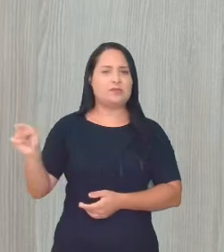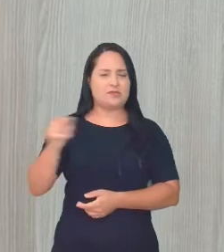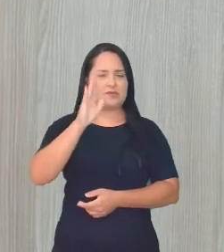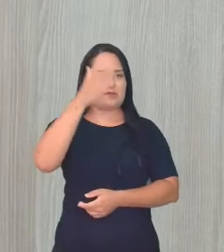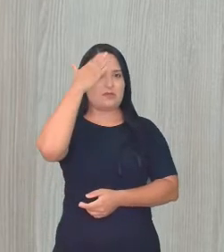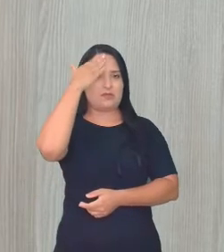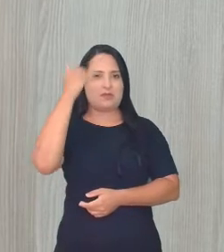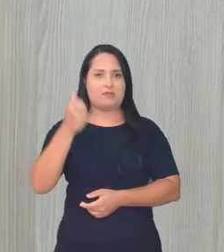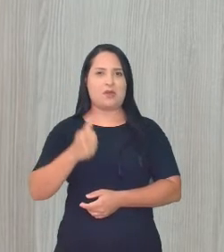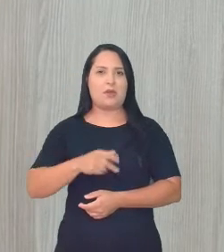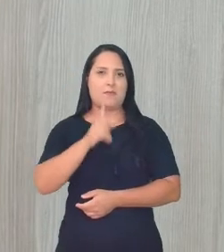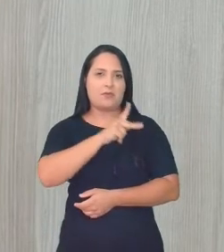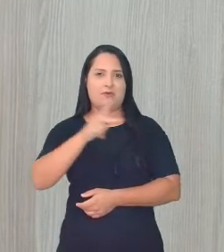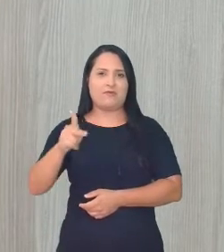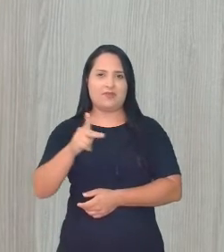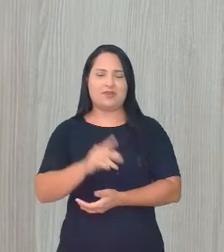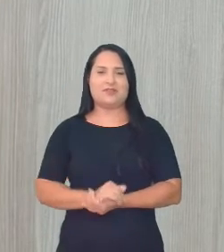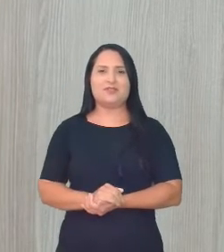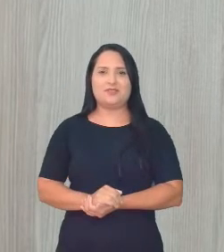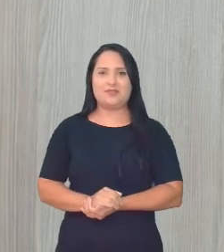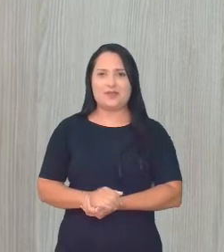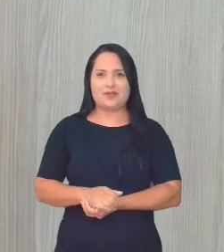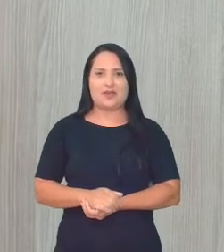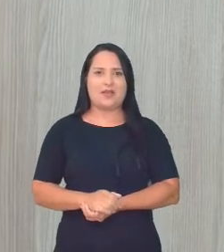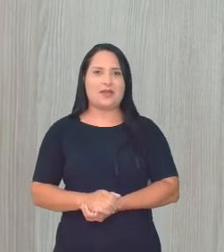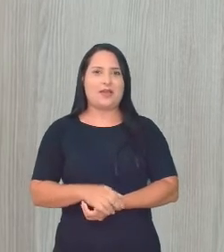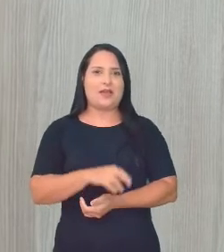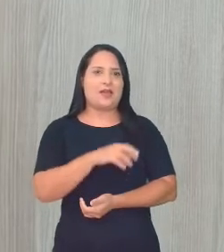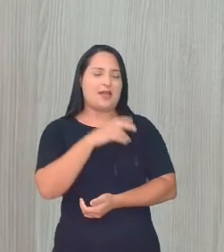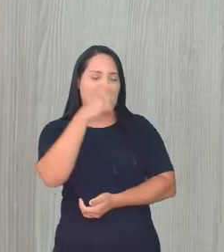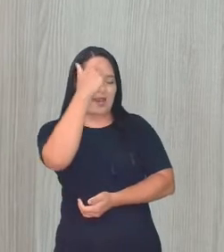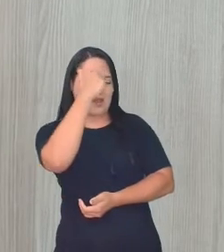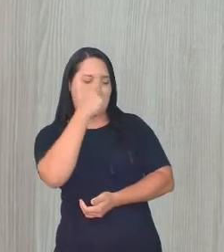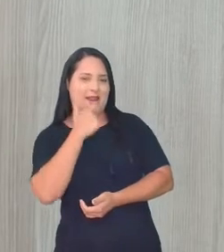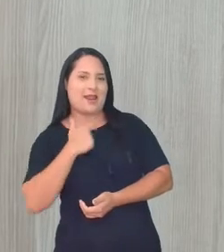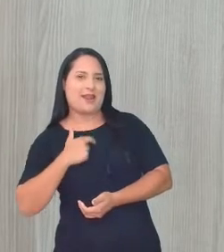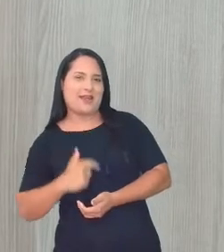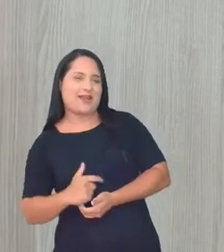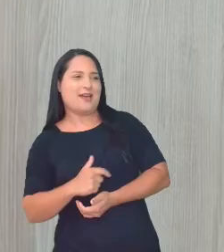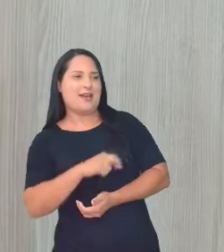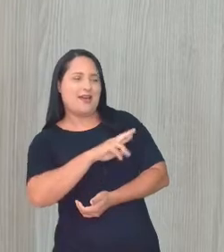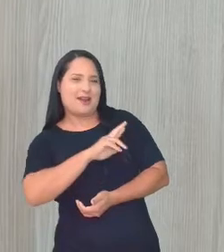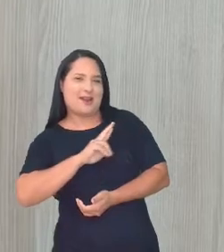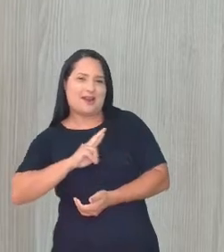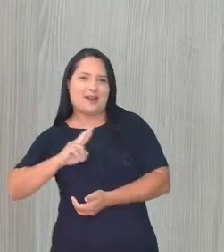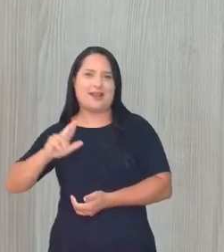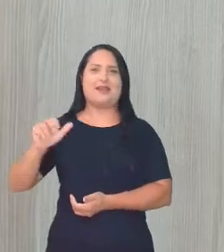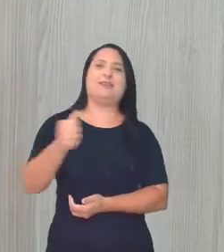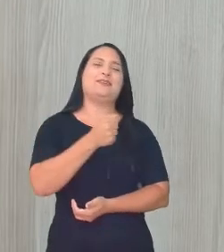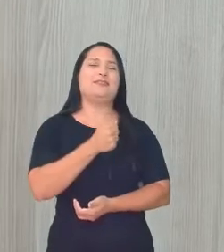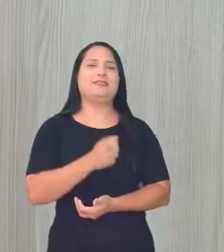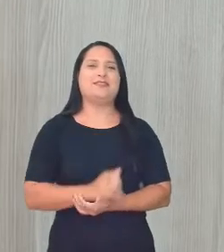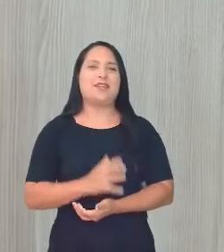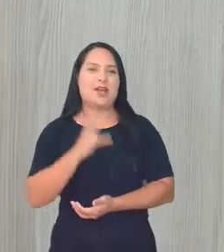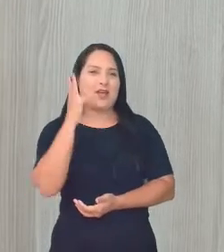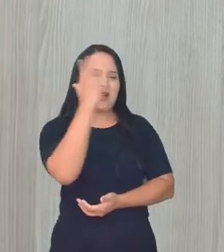né? Professor Gilson Soares, o rapaz, olha, rostinho